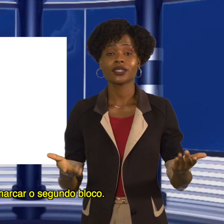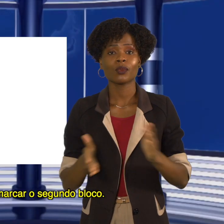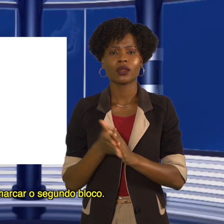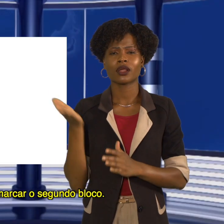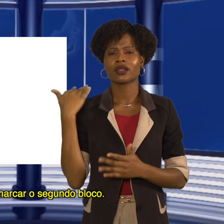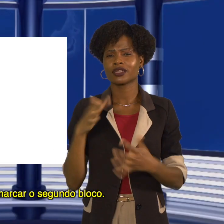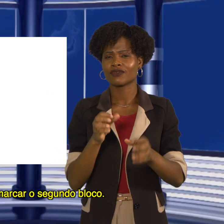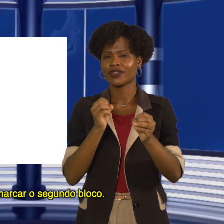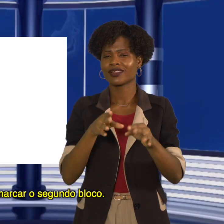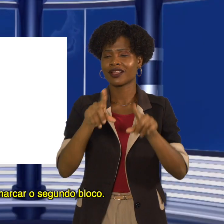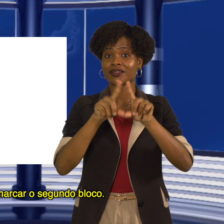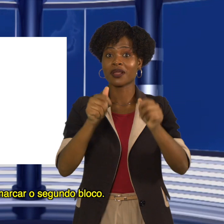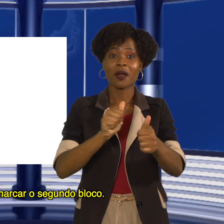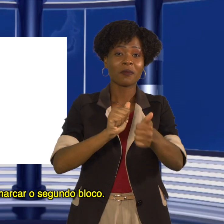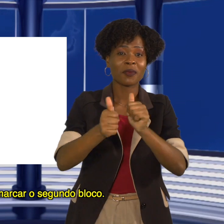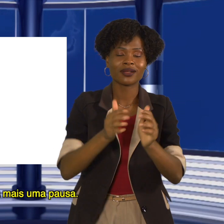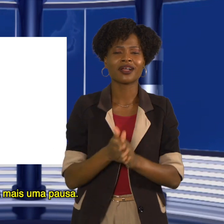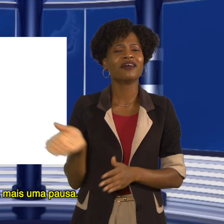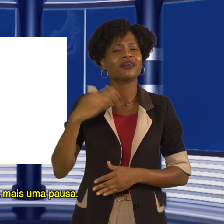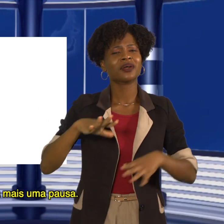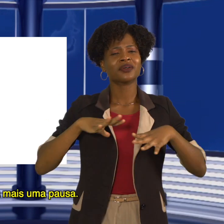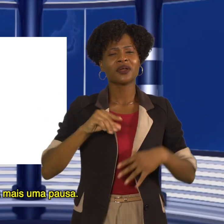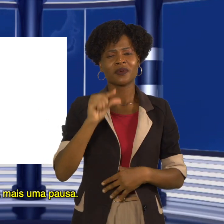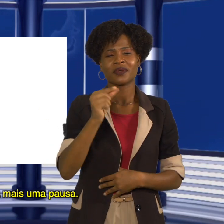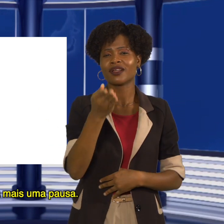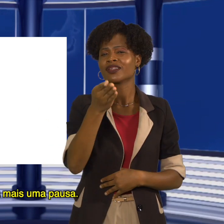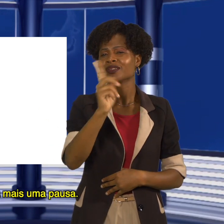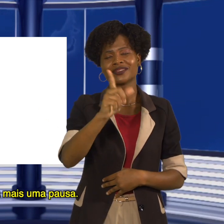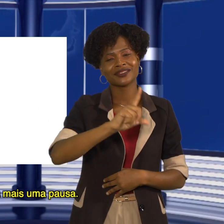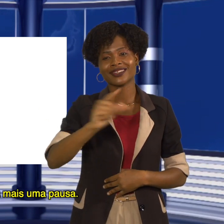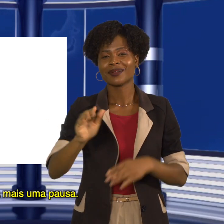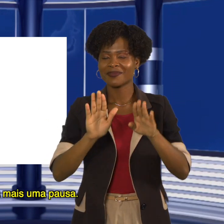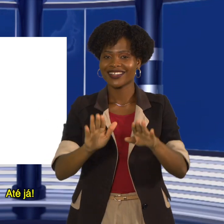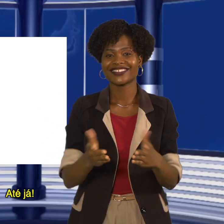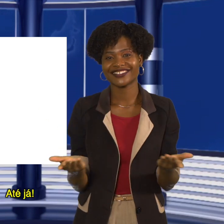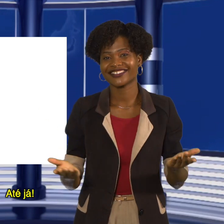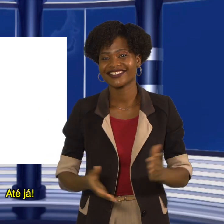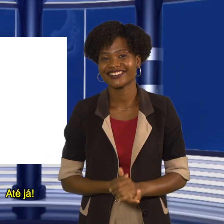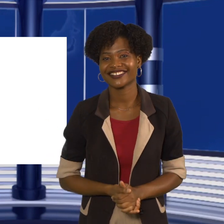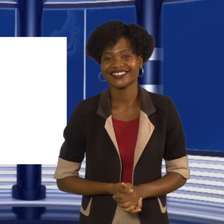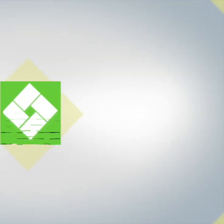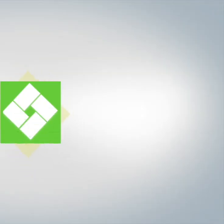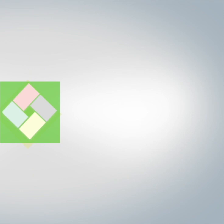O desporto a marcar o segundo bloco. Vamos a mais uma pausa. Até já.